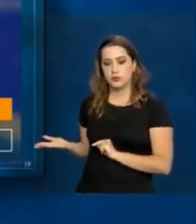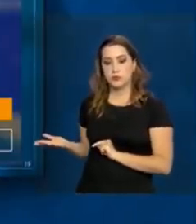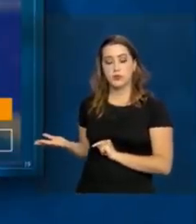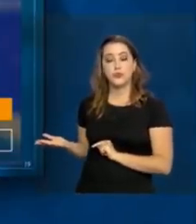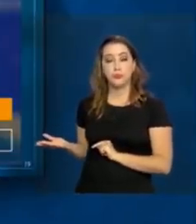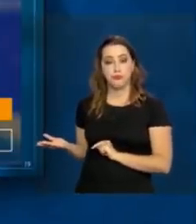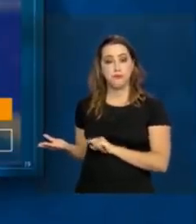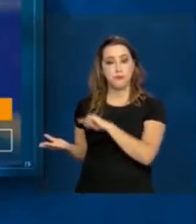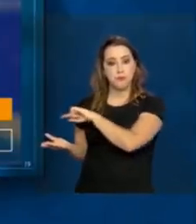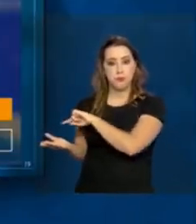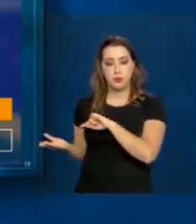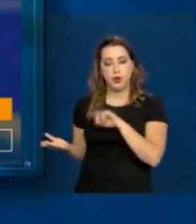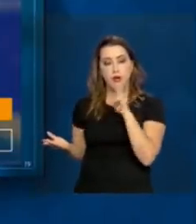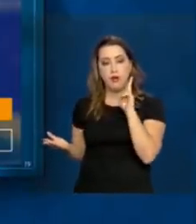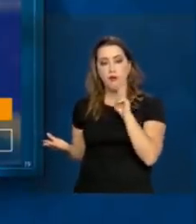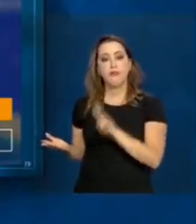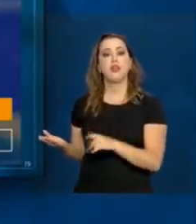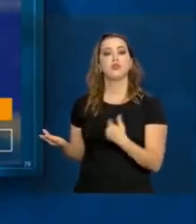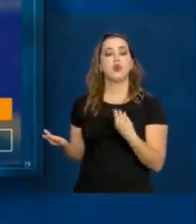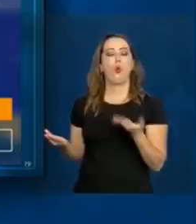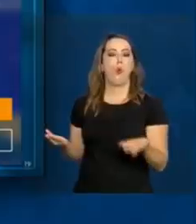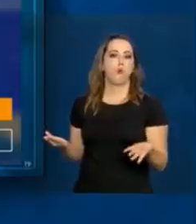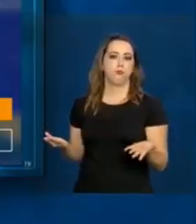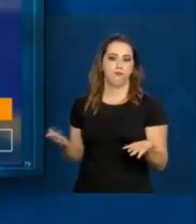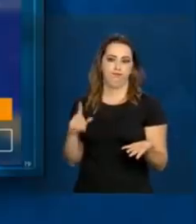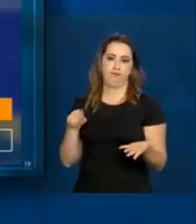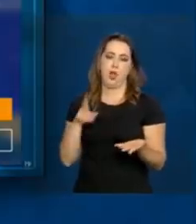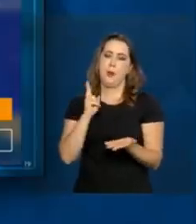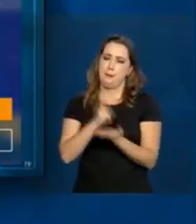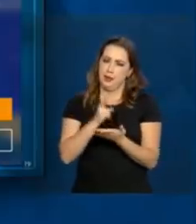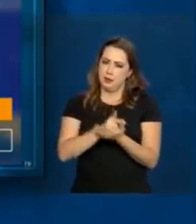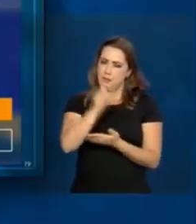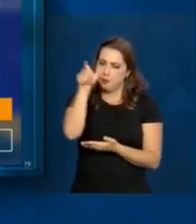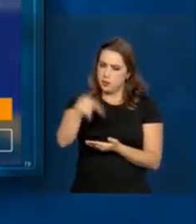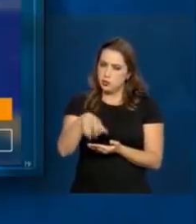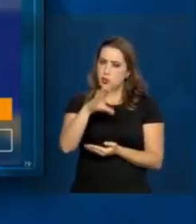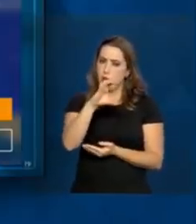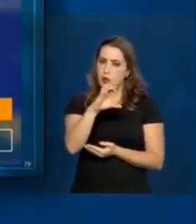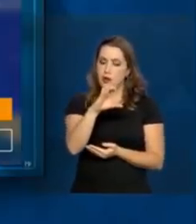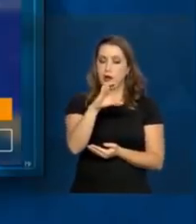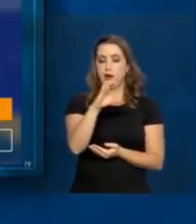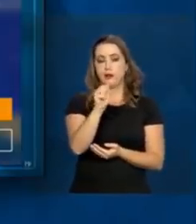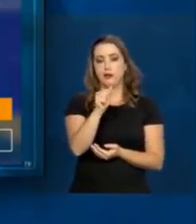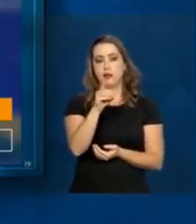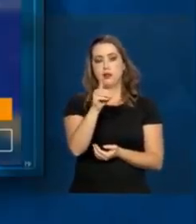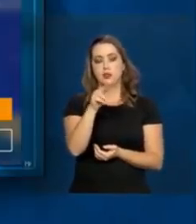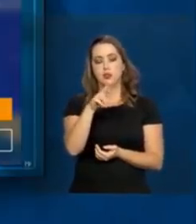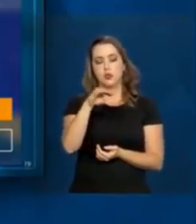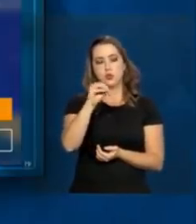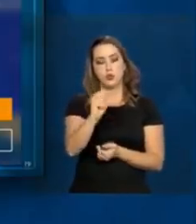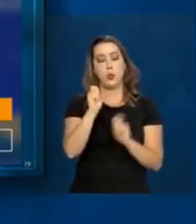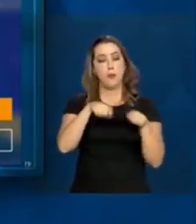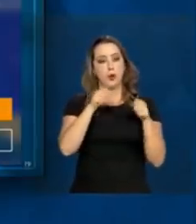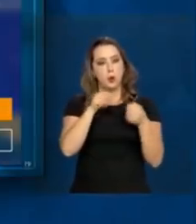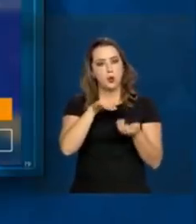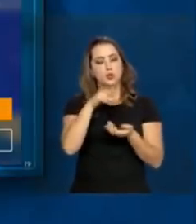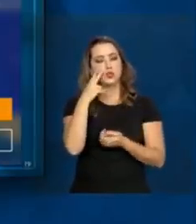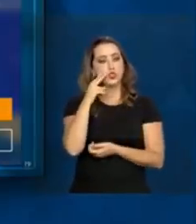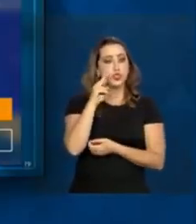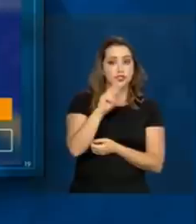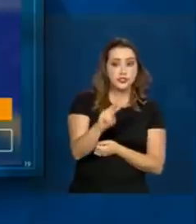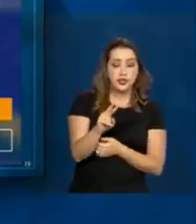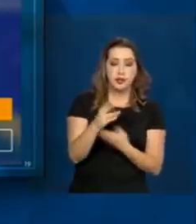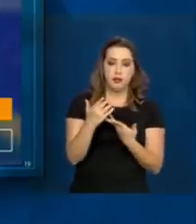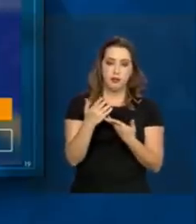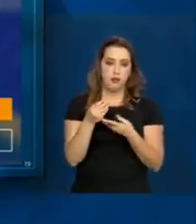solicitação. Mesmo quem é inscrito no cadastro único, pode efetuar e deve efetuar a